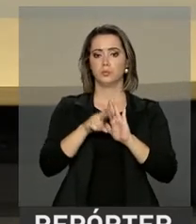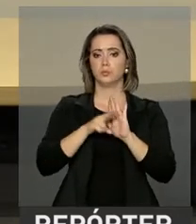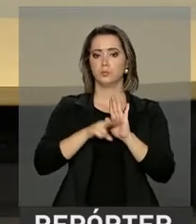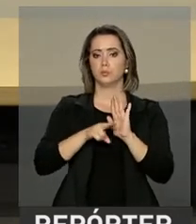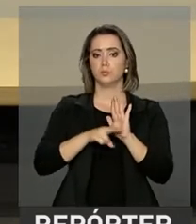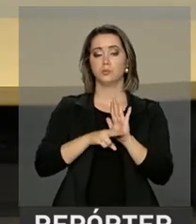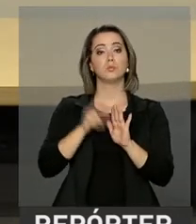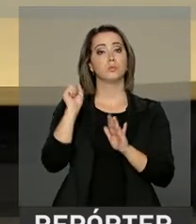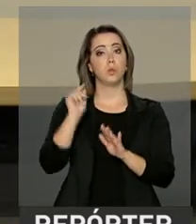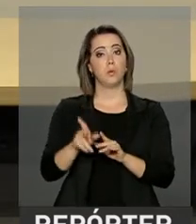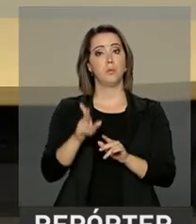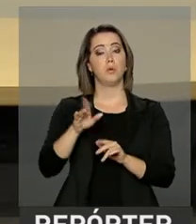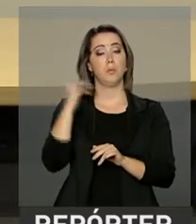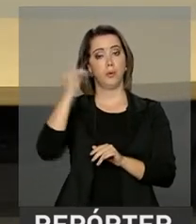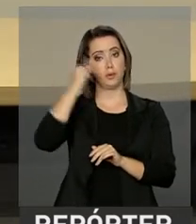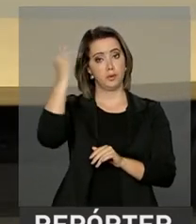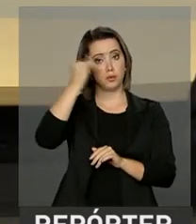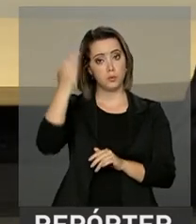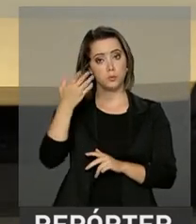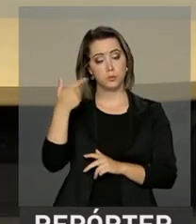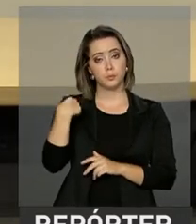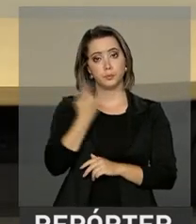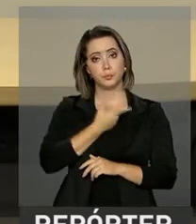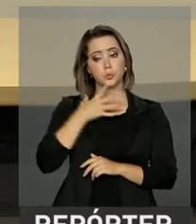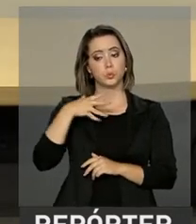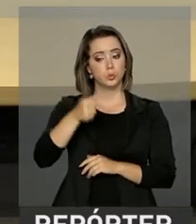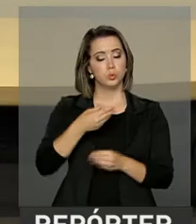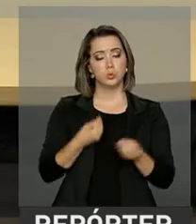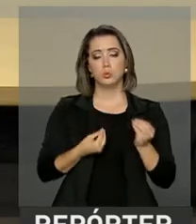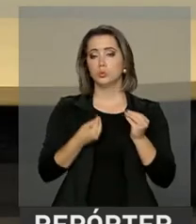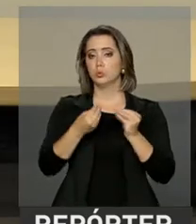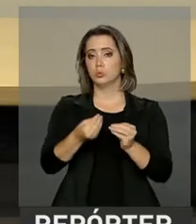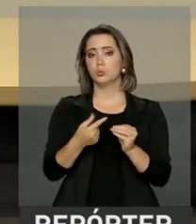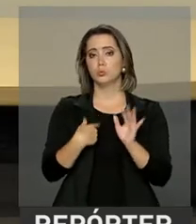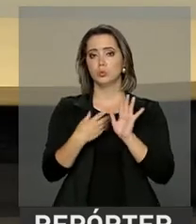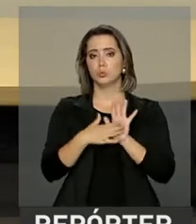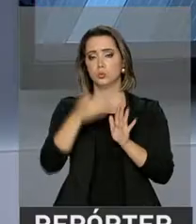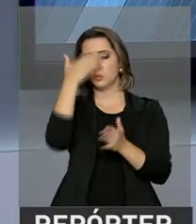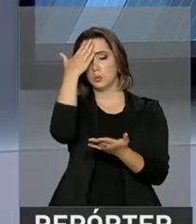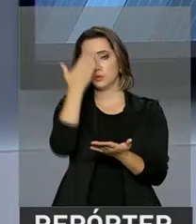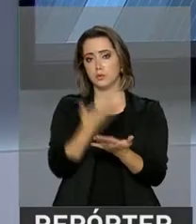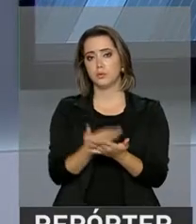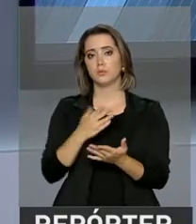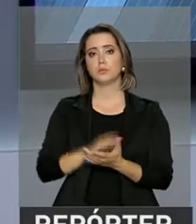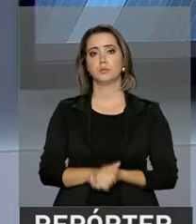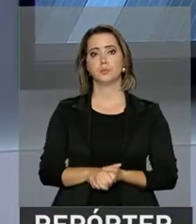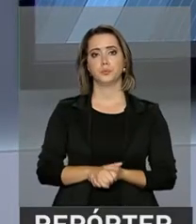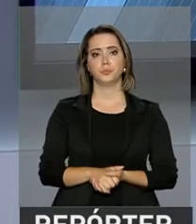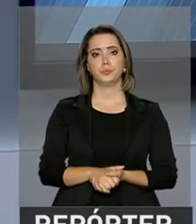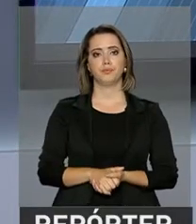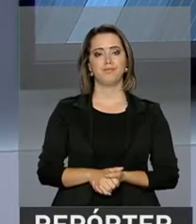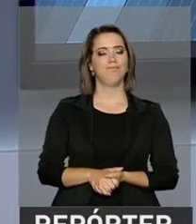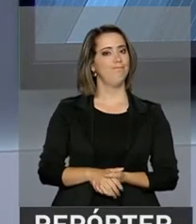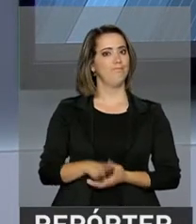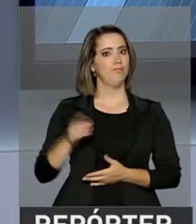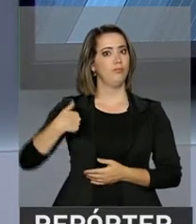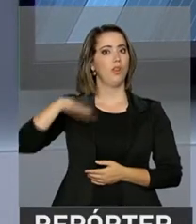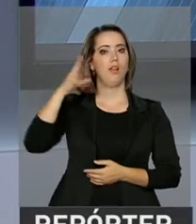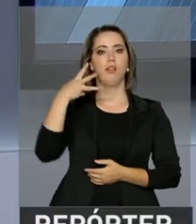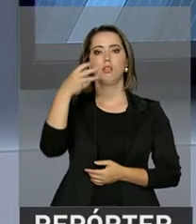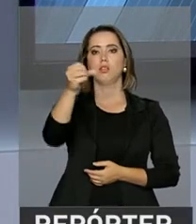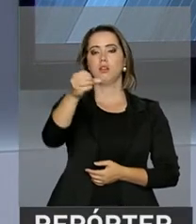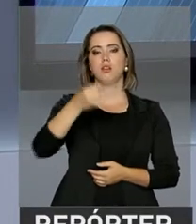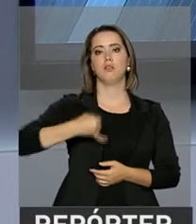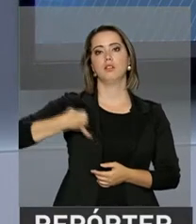muito robusta, tudo isso dá maior confiança. Há 30 anos, Brasília